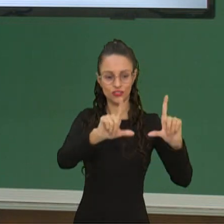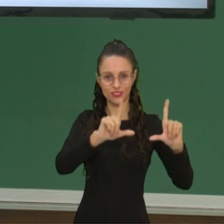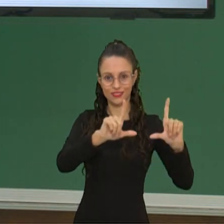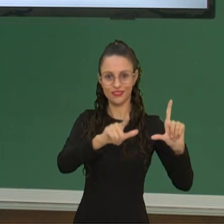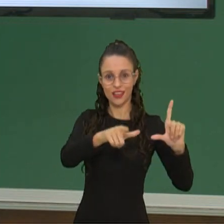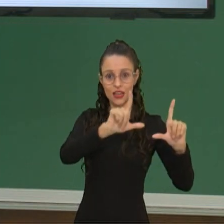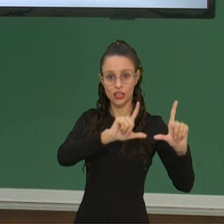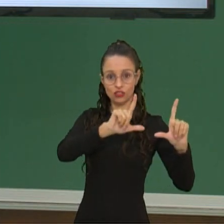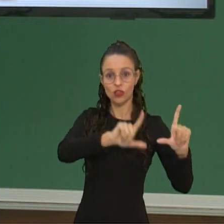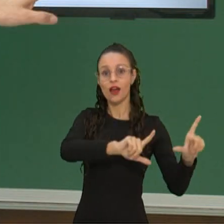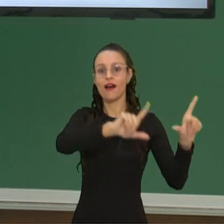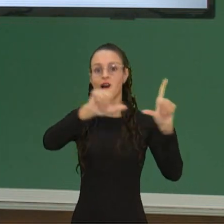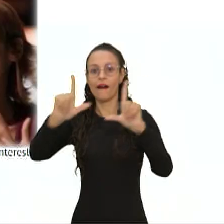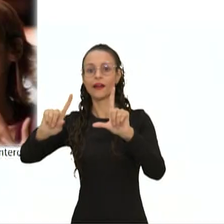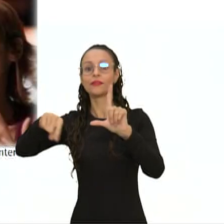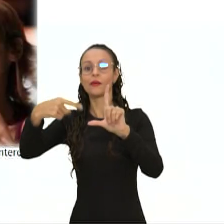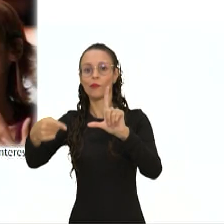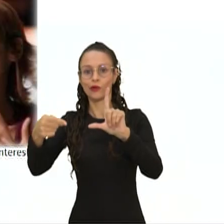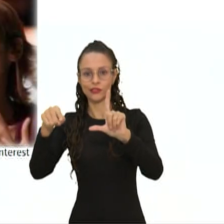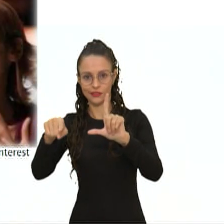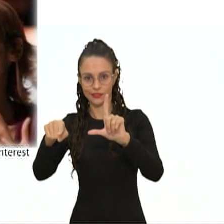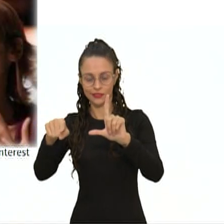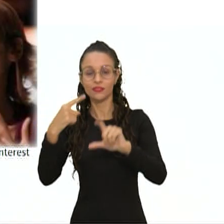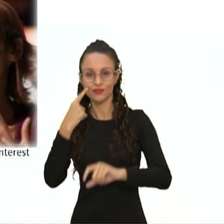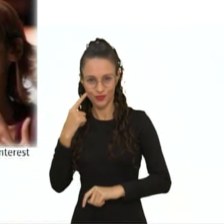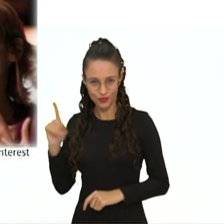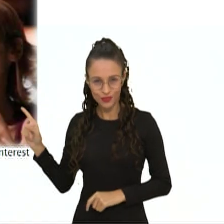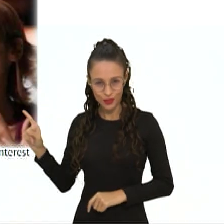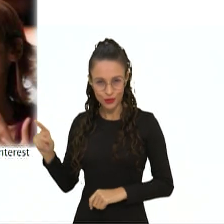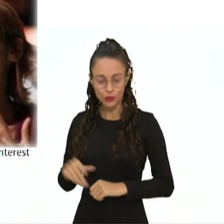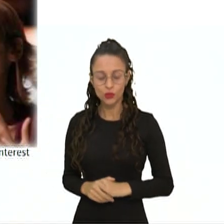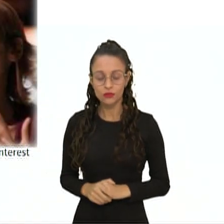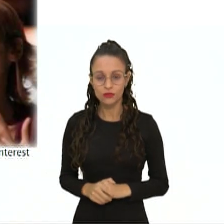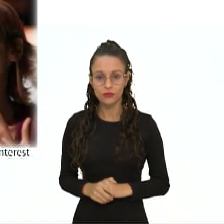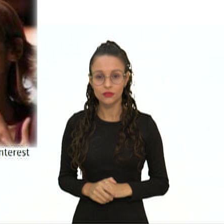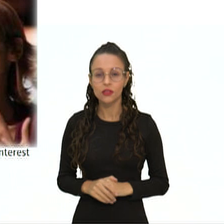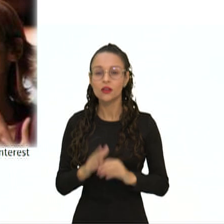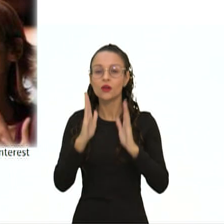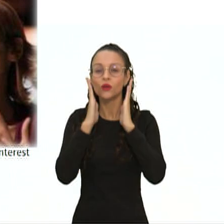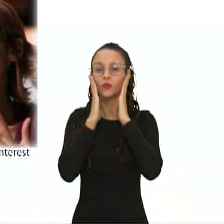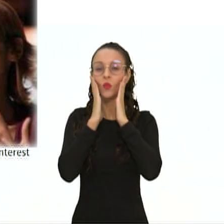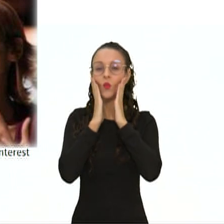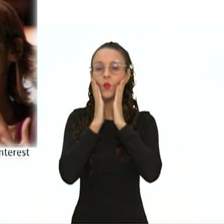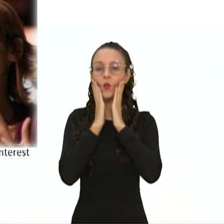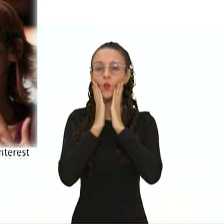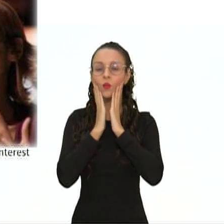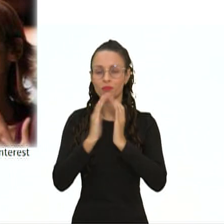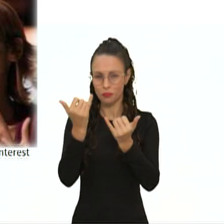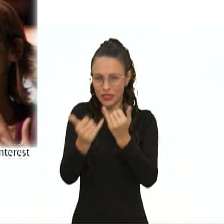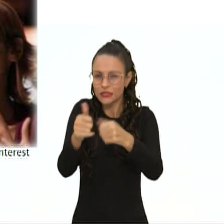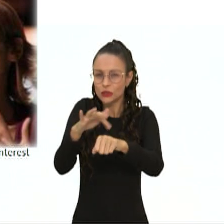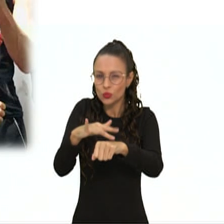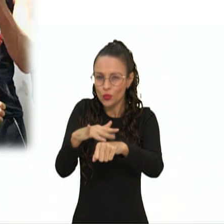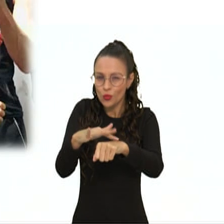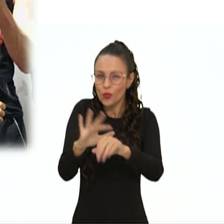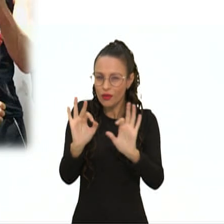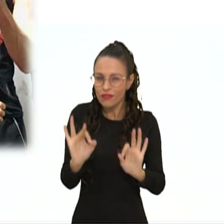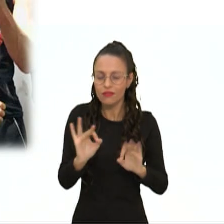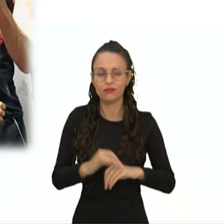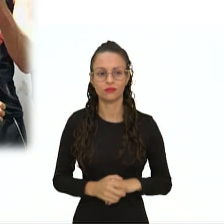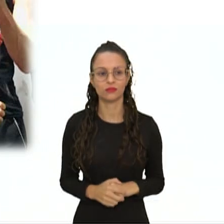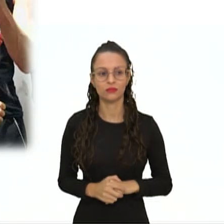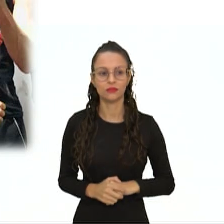desenvolver-se transtorno e como elas ficaram depois então veja o quanto rosto tem o aspecto doente é